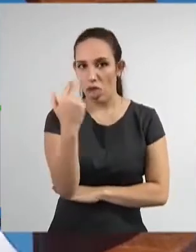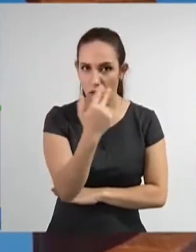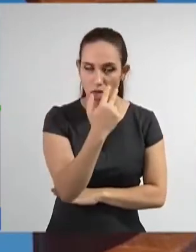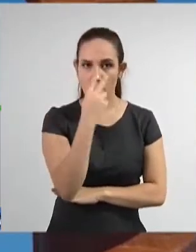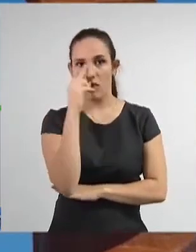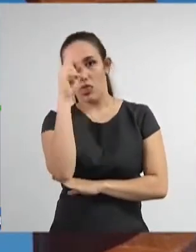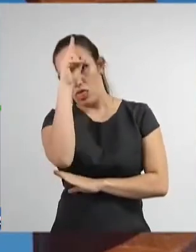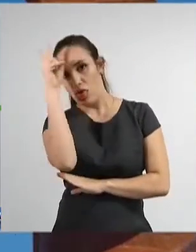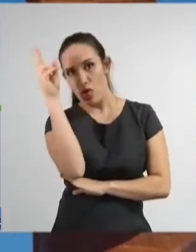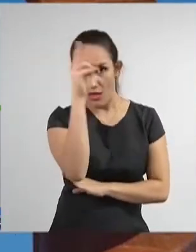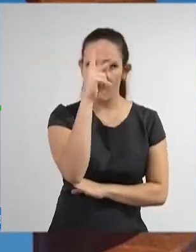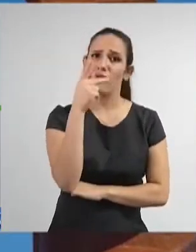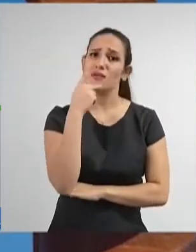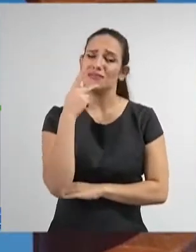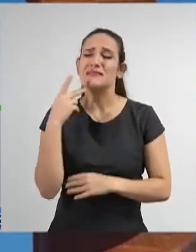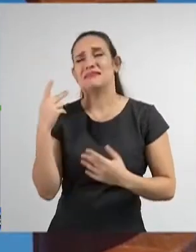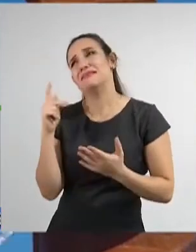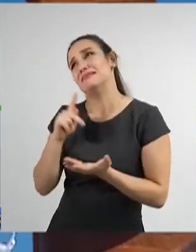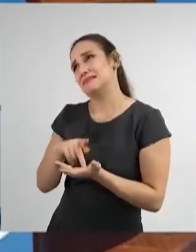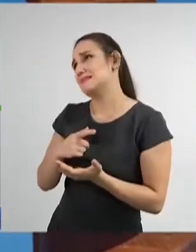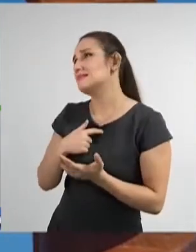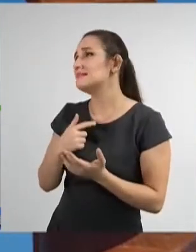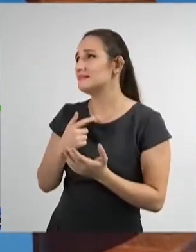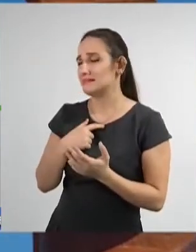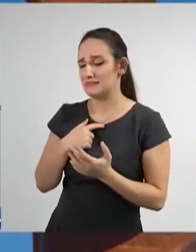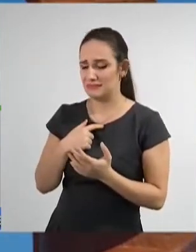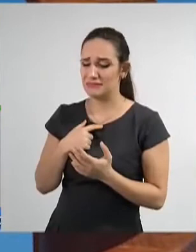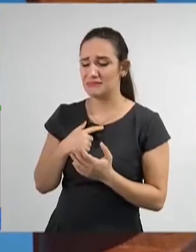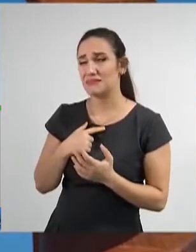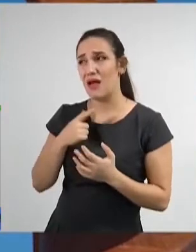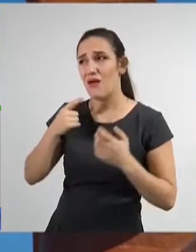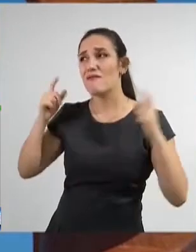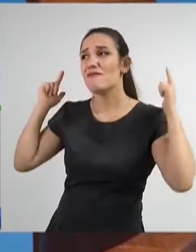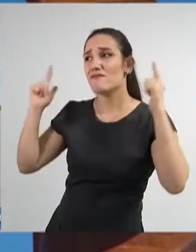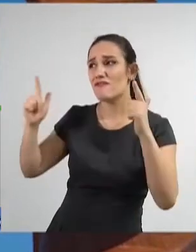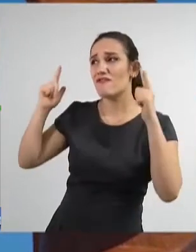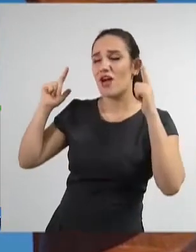confessou que estava numa festa, haviam várias latinhas de cerveja em seu carro,